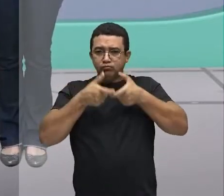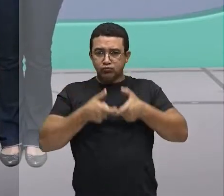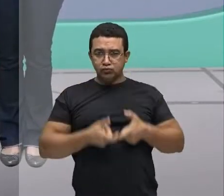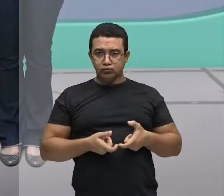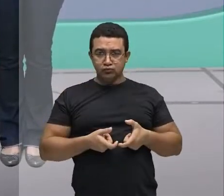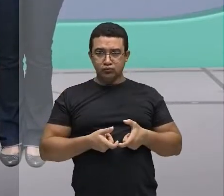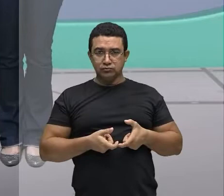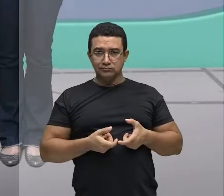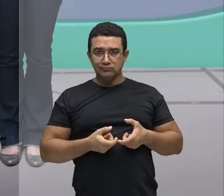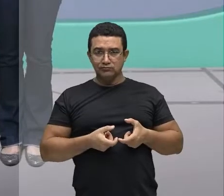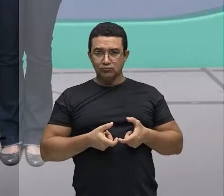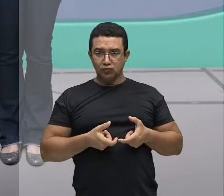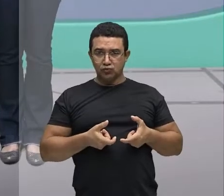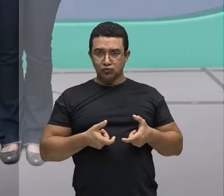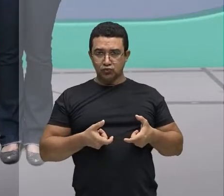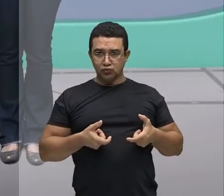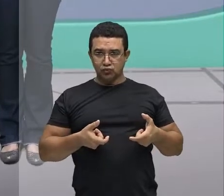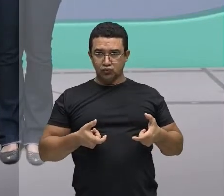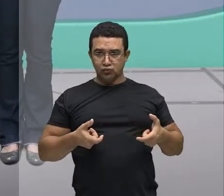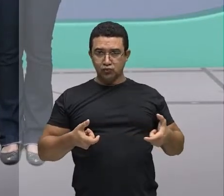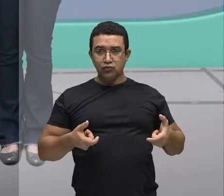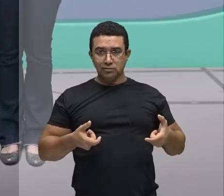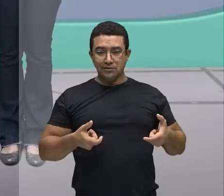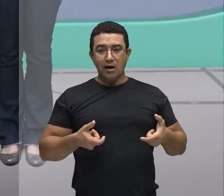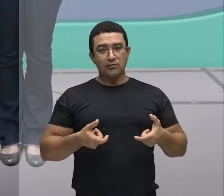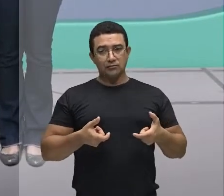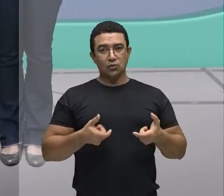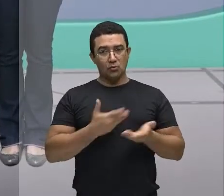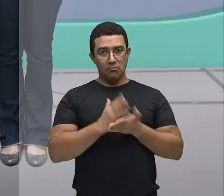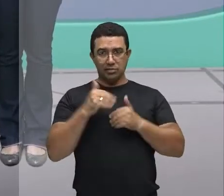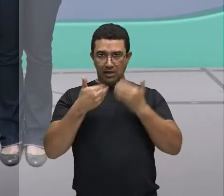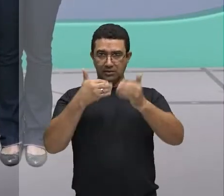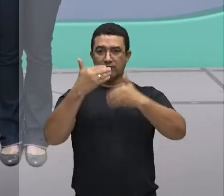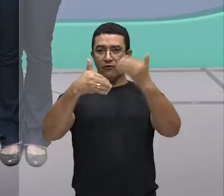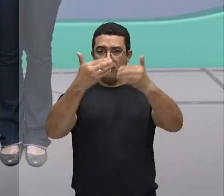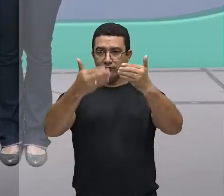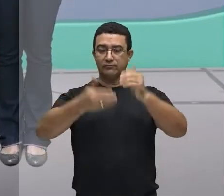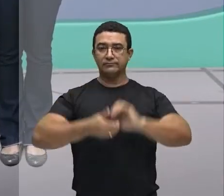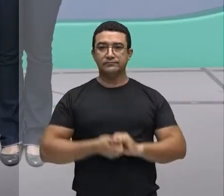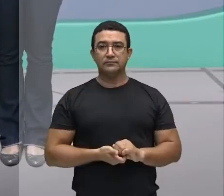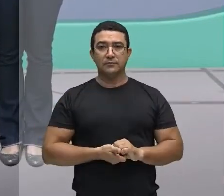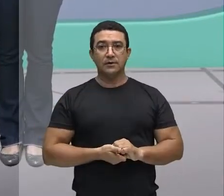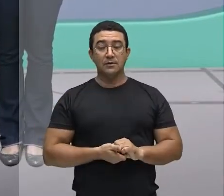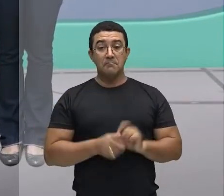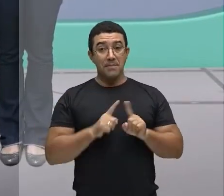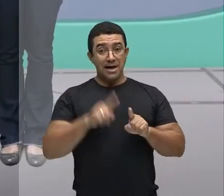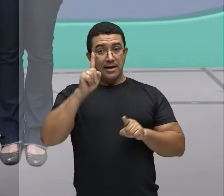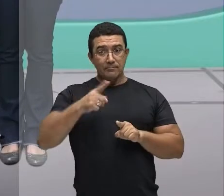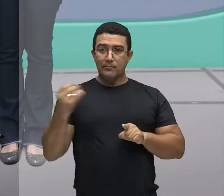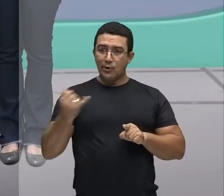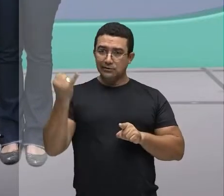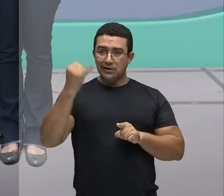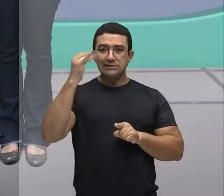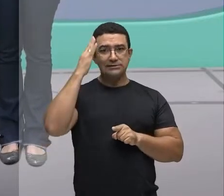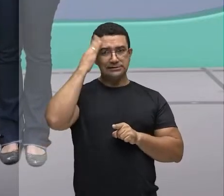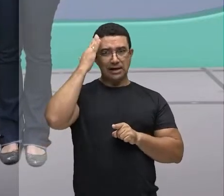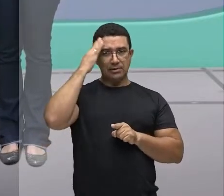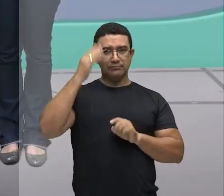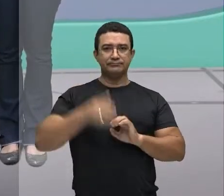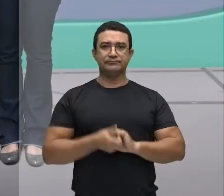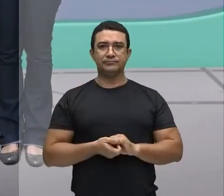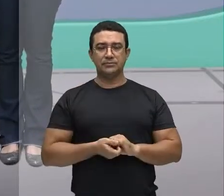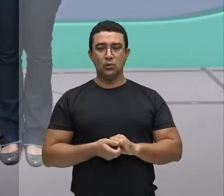o embrião se torne um neném bem desenvolvido. O que é importante a gente saber aqui? Que essa parede